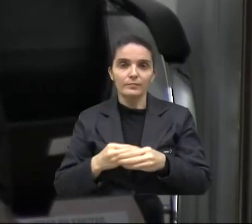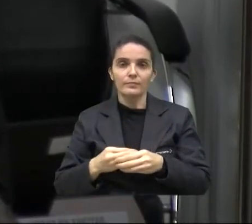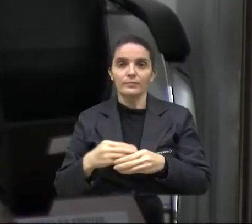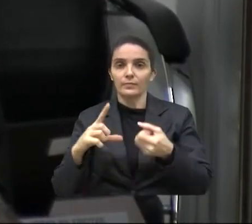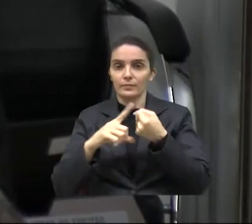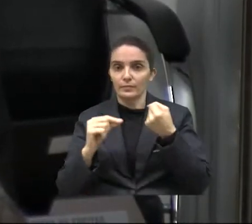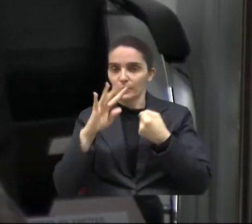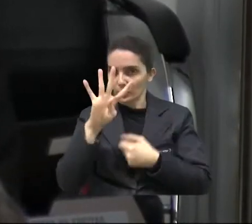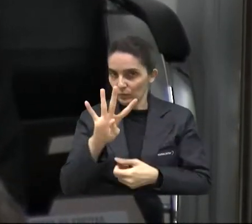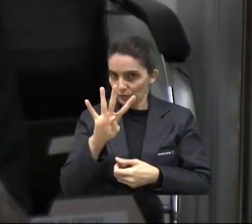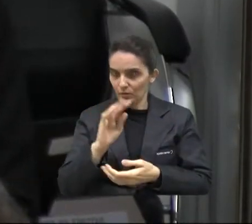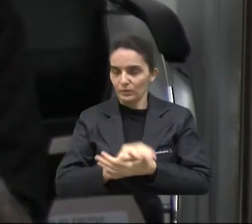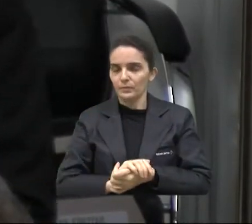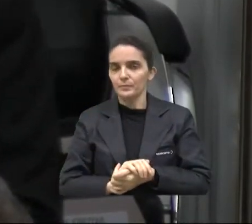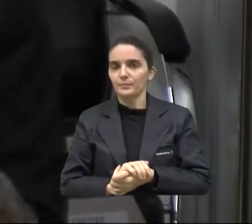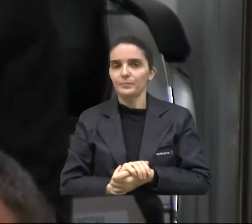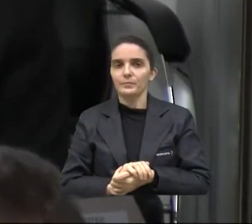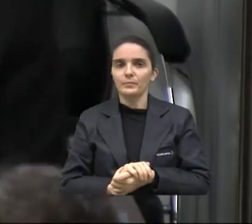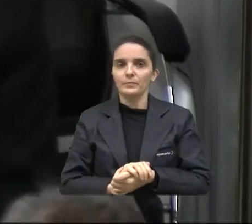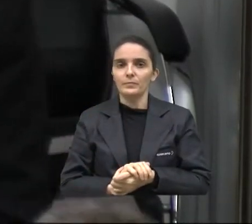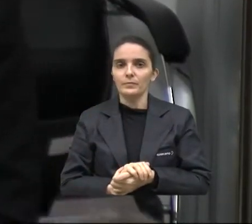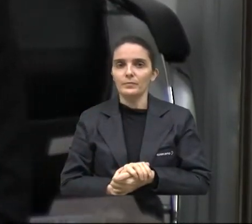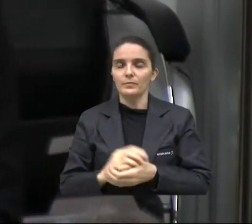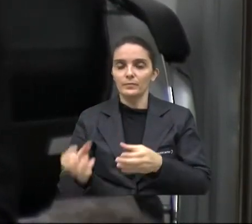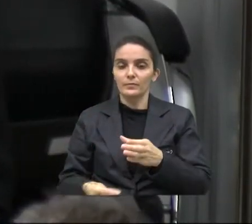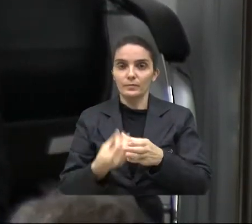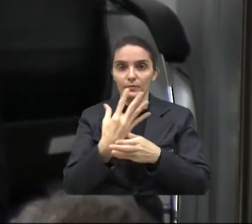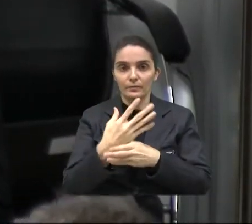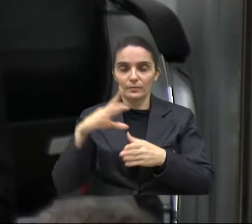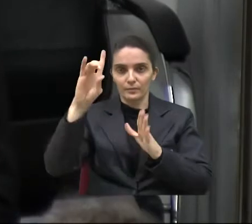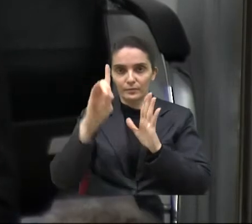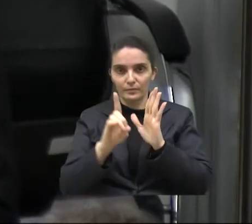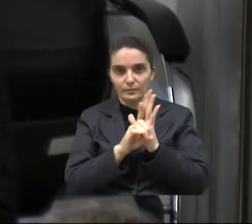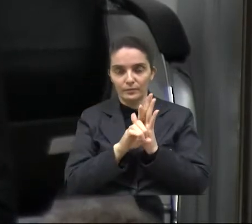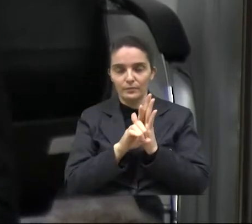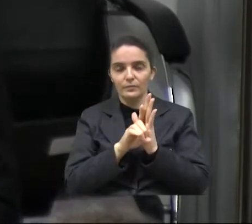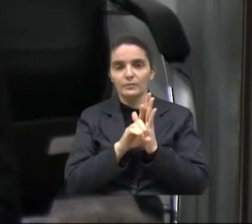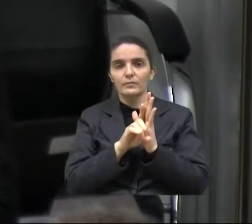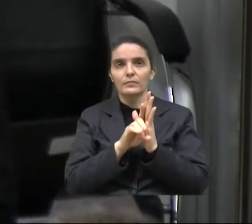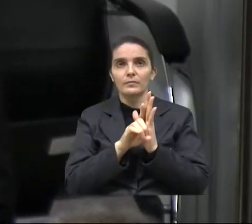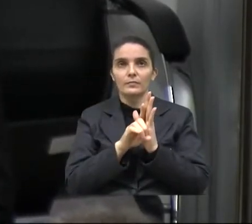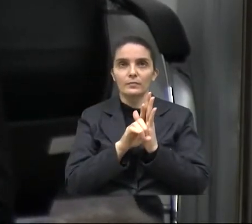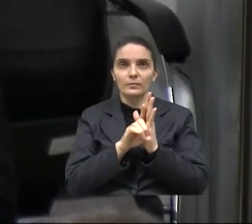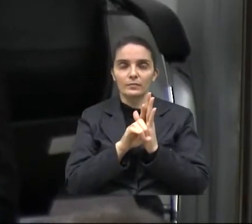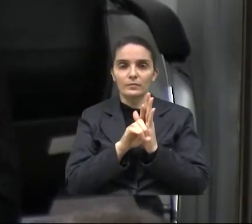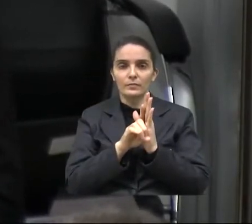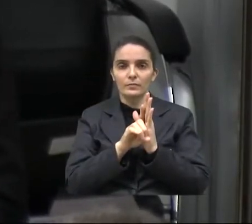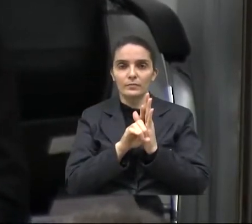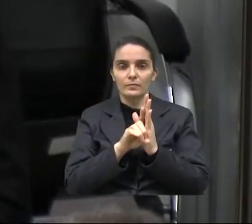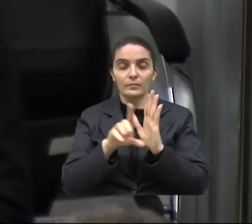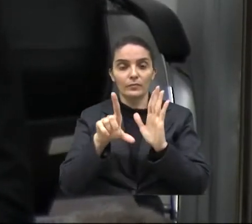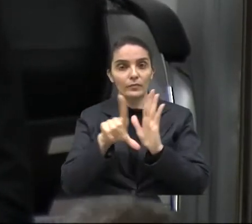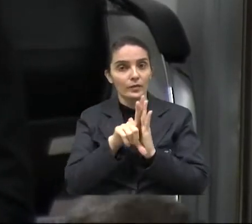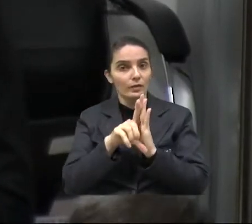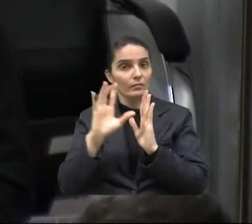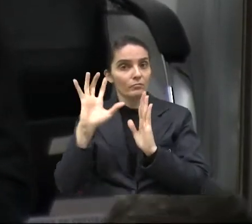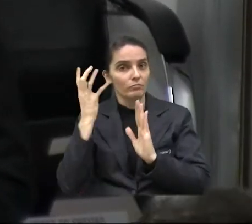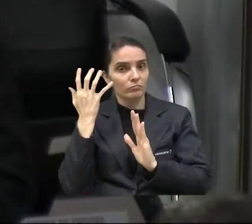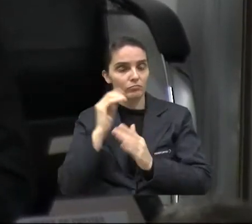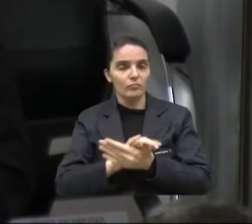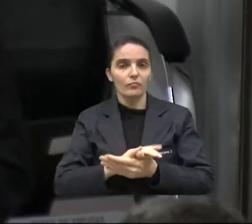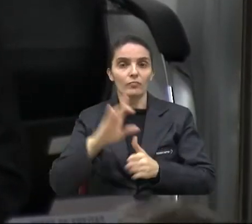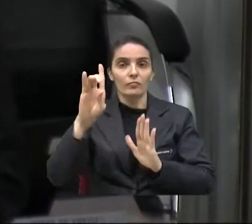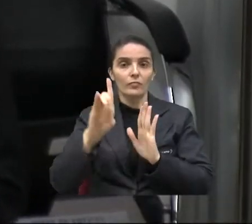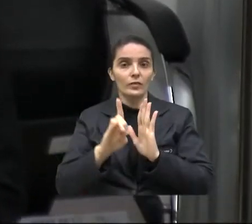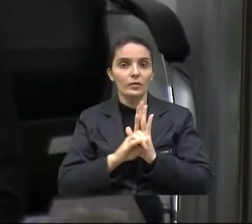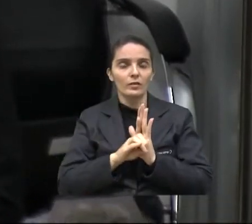diz que constitui direitos fundamentais para a interpretação e aplicação dessa lei. O direito